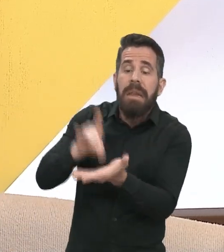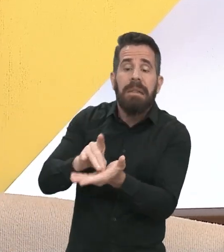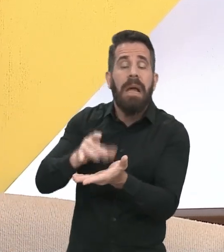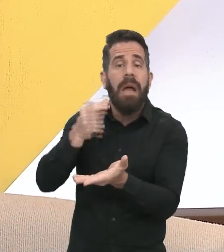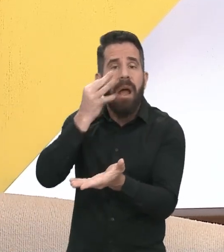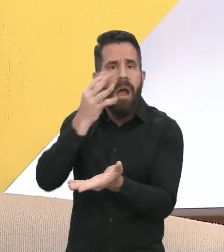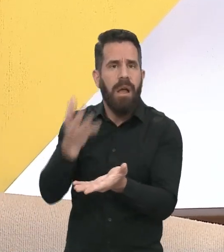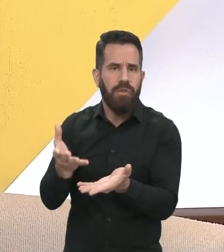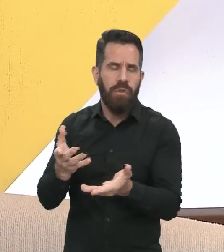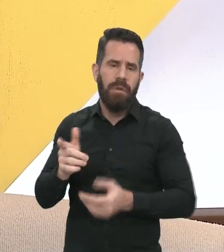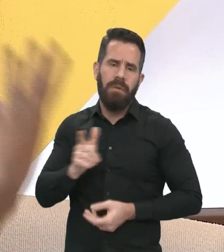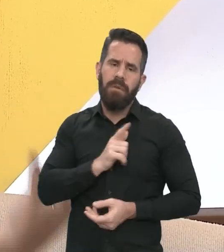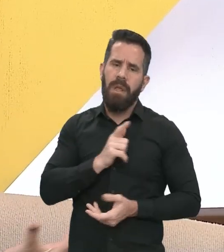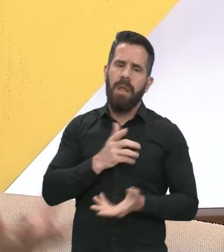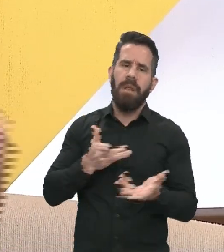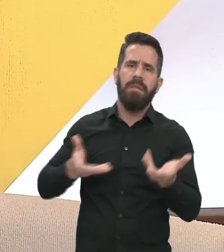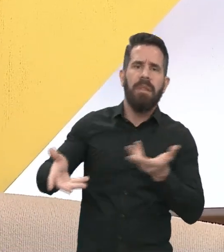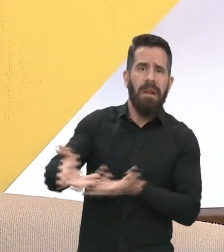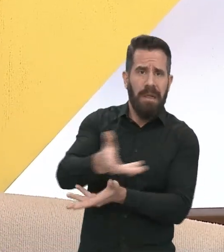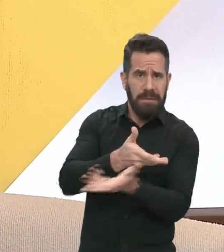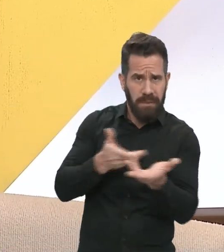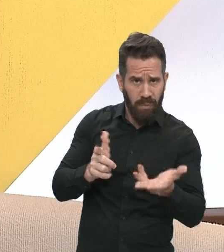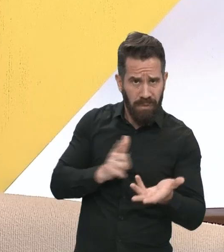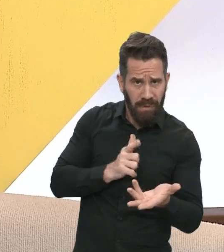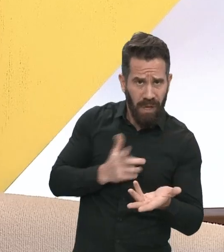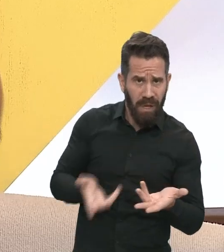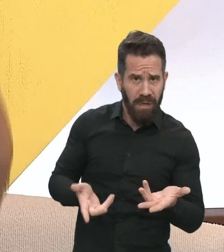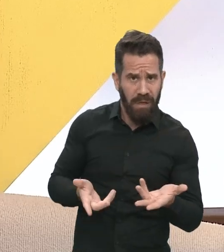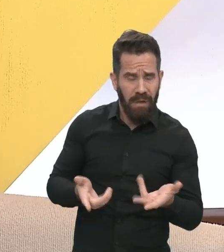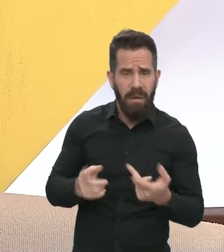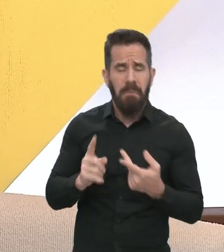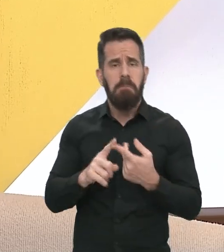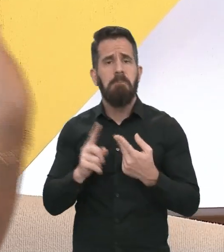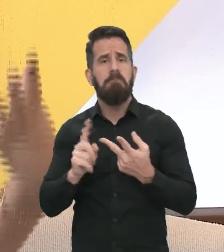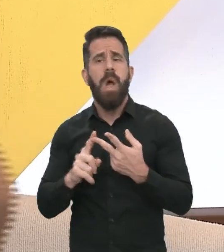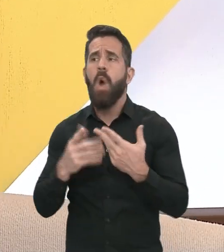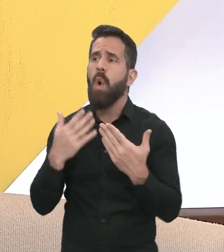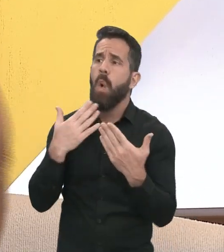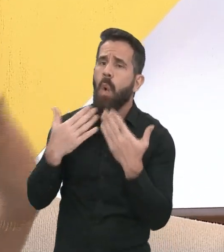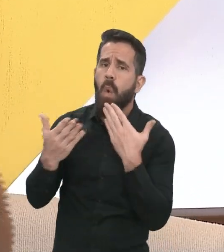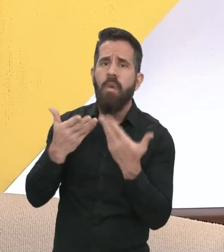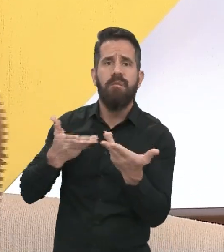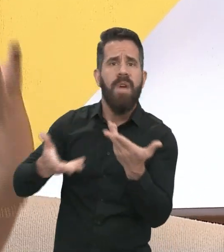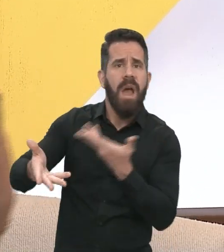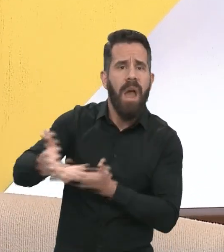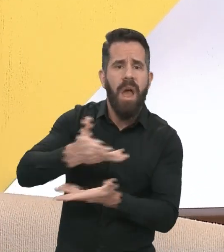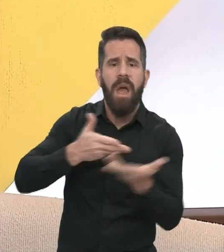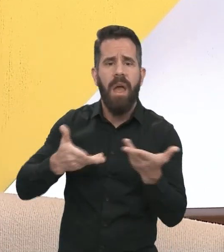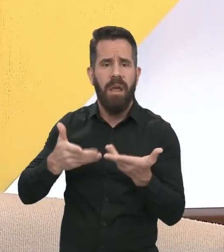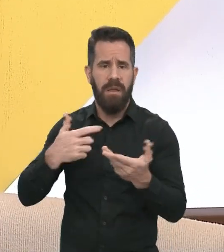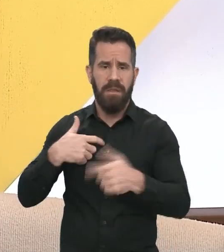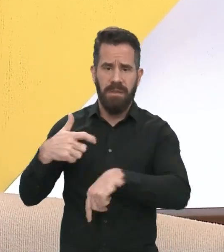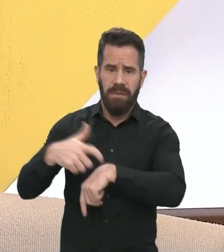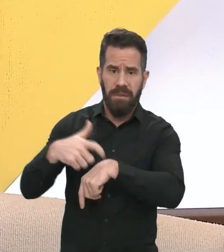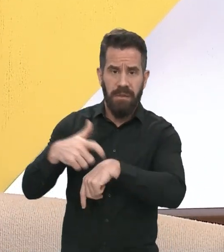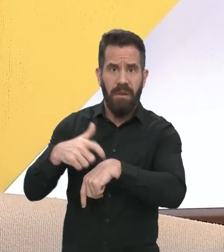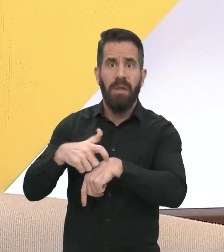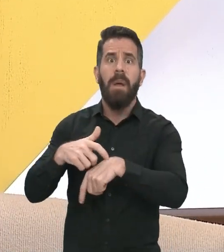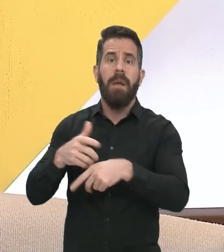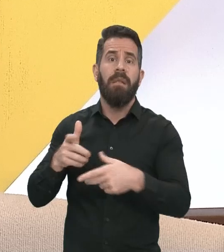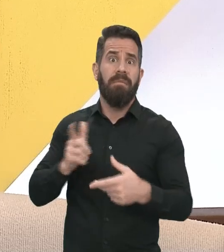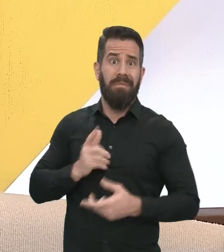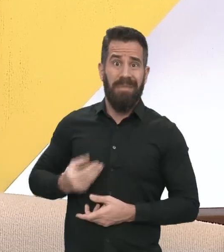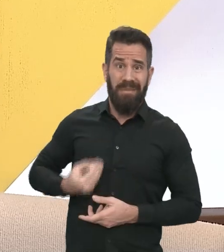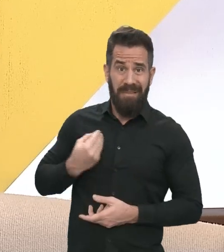de interação, um contexto em que tem conversa, em que existe uma interação ali entre a díade, é um